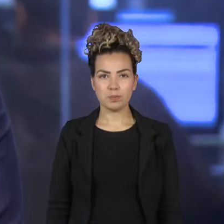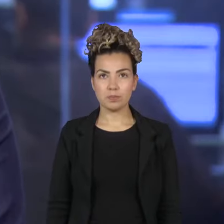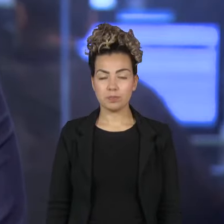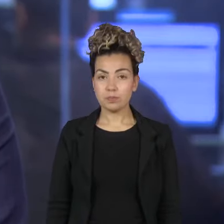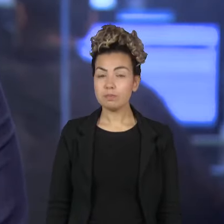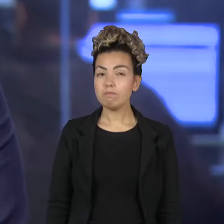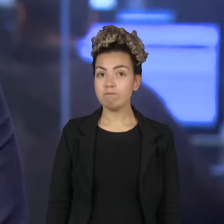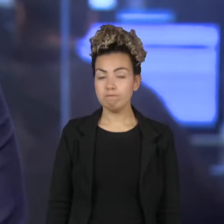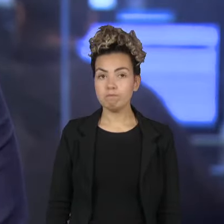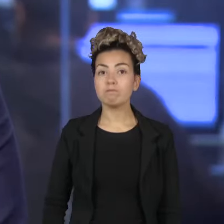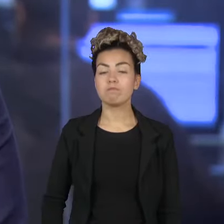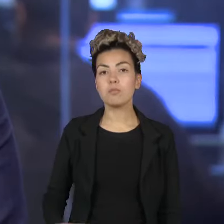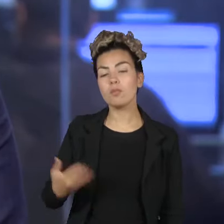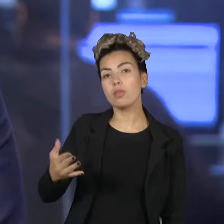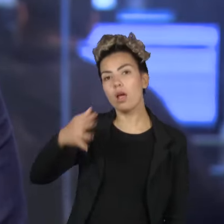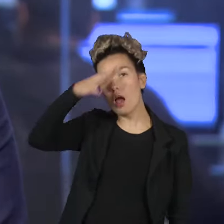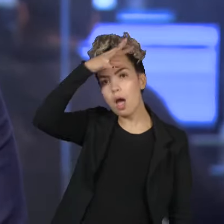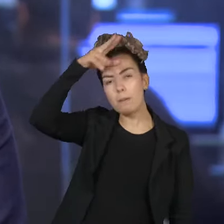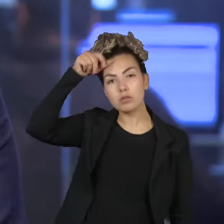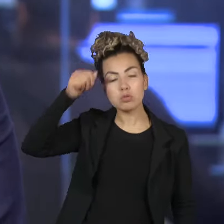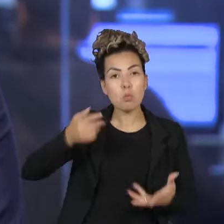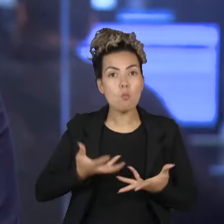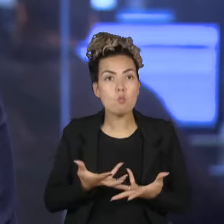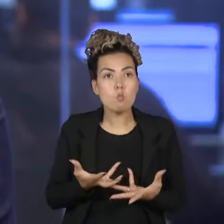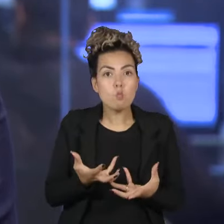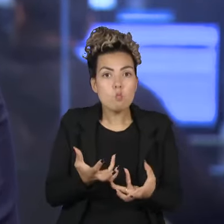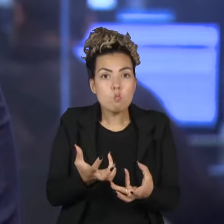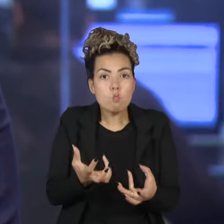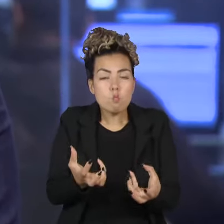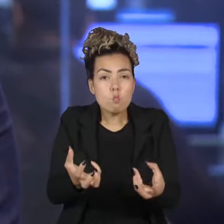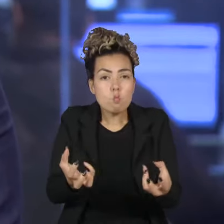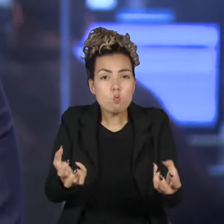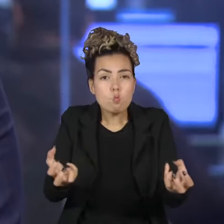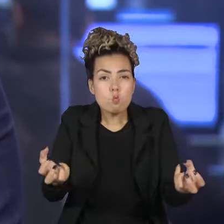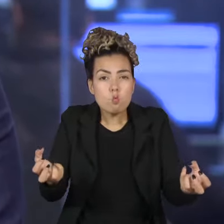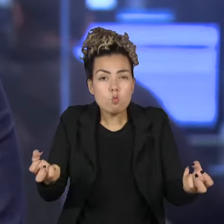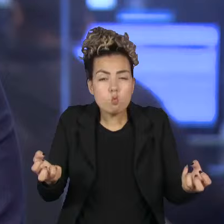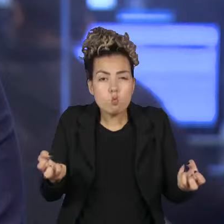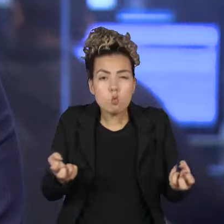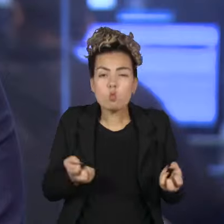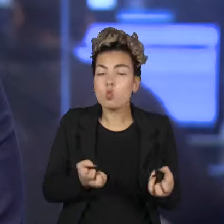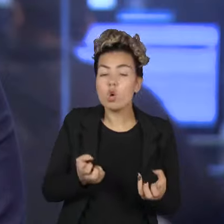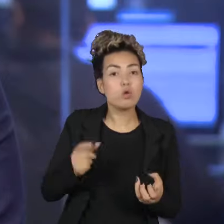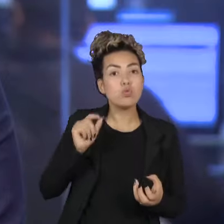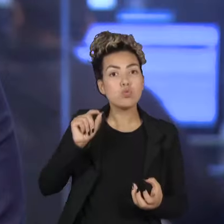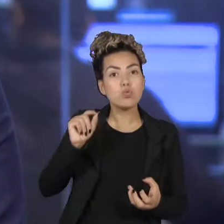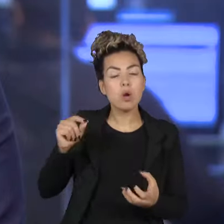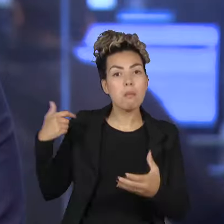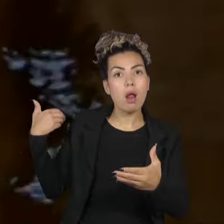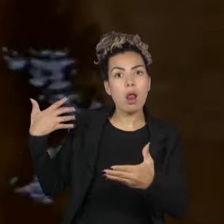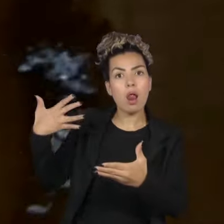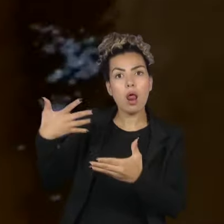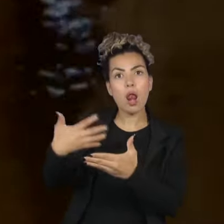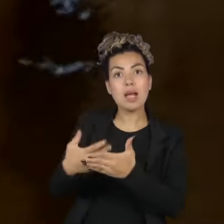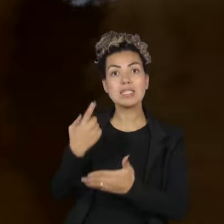A estiagem na região amazônica fez o rio Negro atingir o menor nível em mais de 120